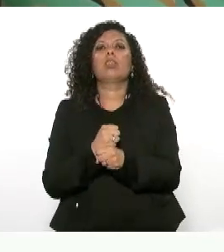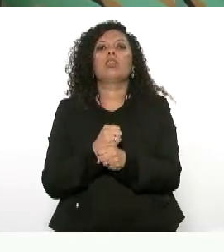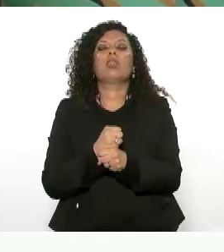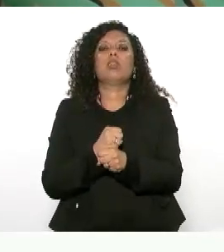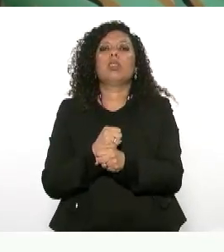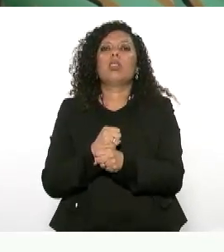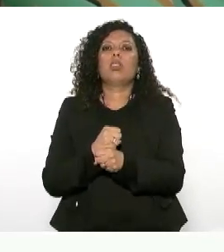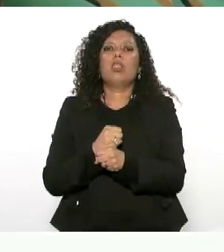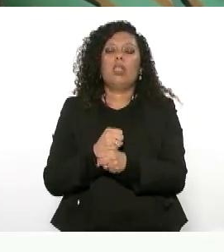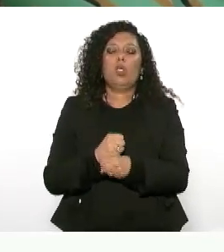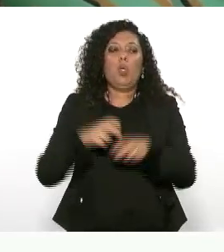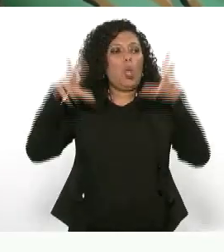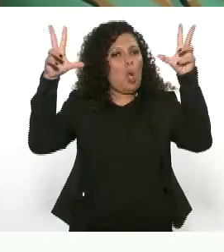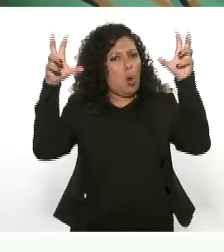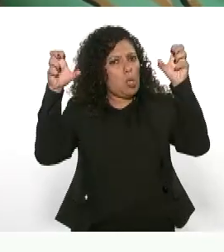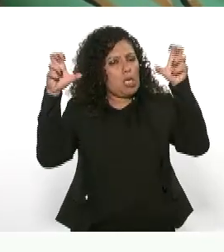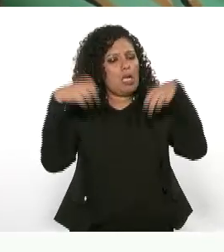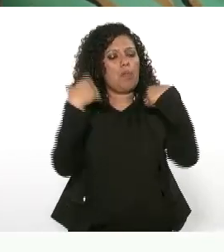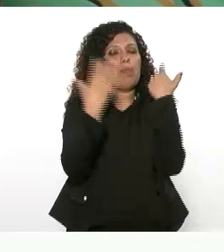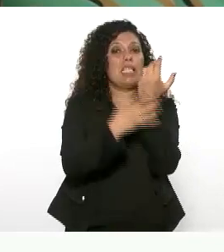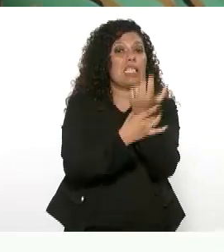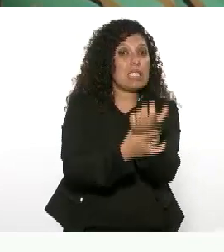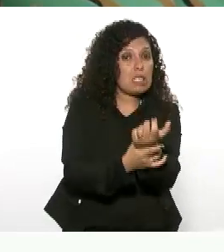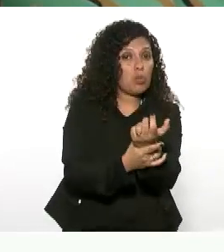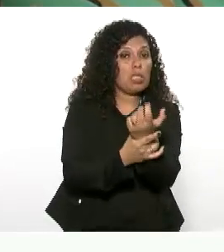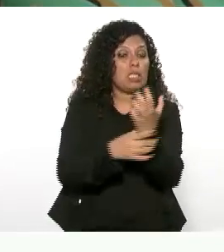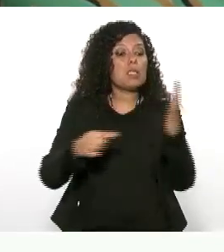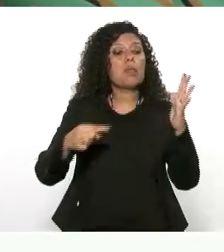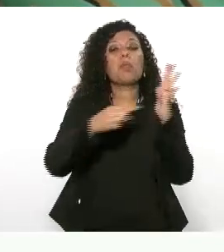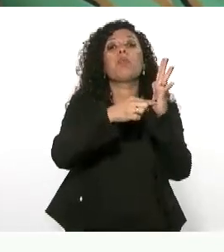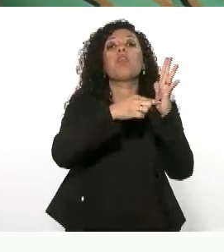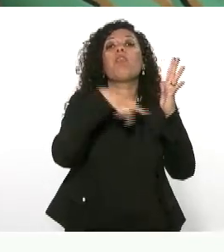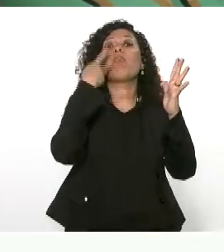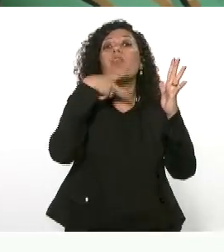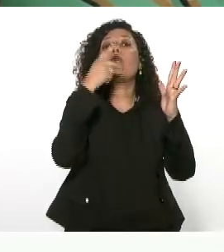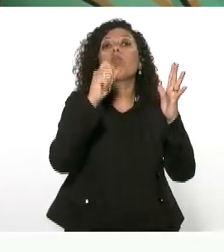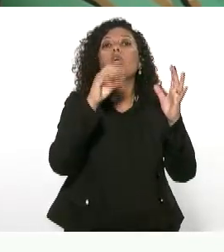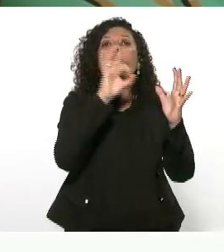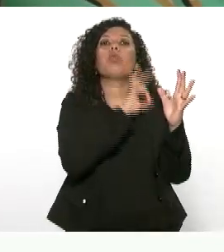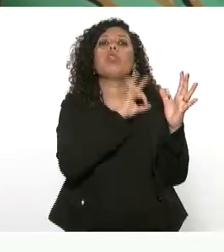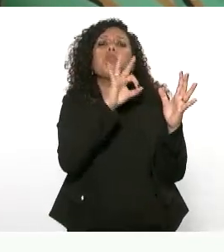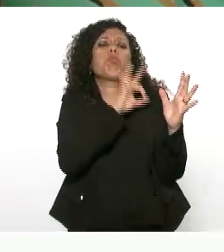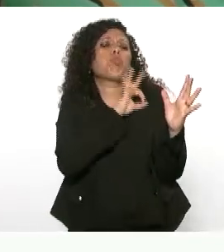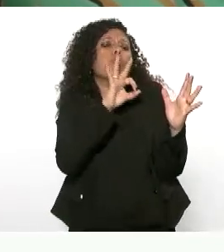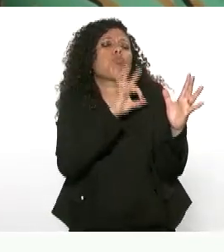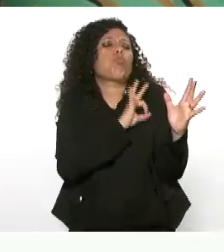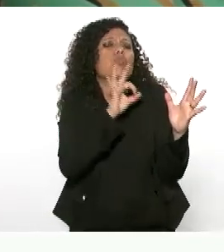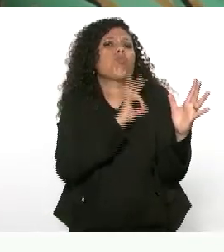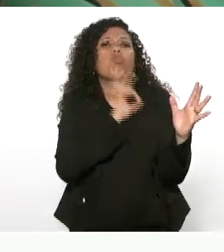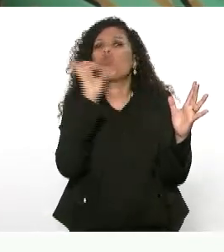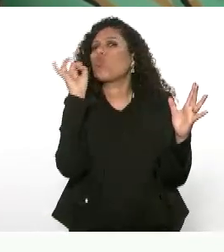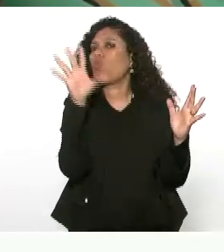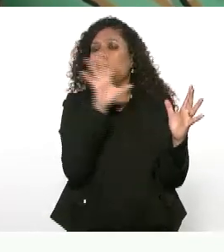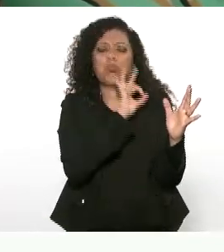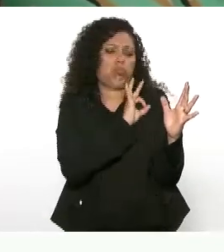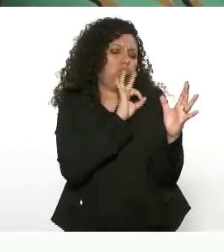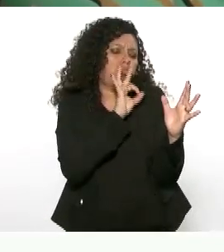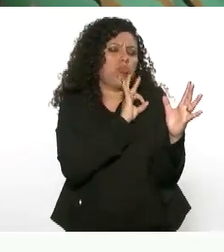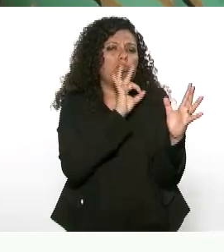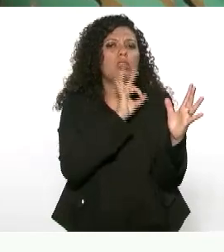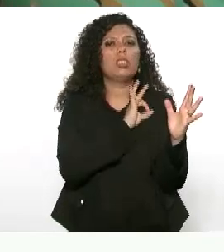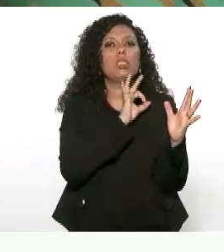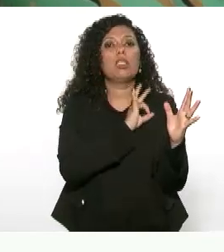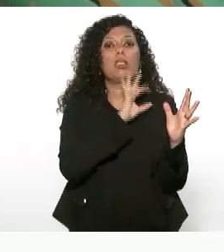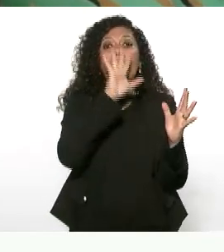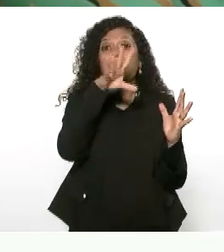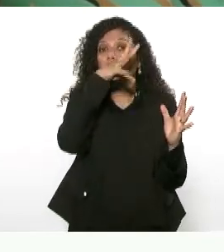essa questão da segurança pública, ela foi muito focada como somente polícia. Somente polícia, e foi se deixando